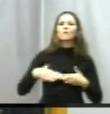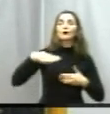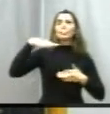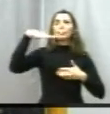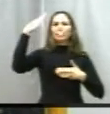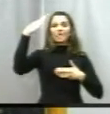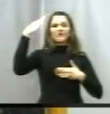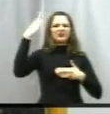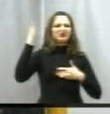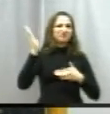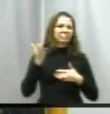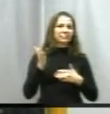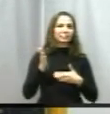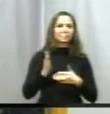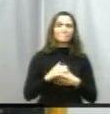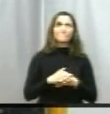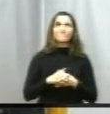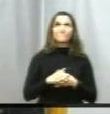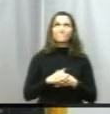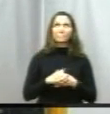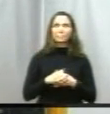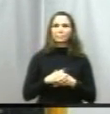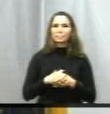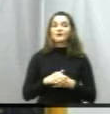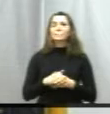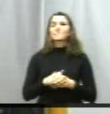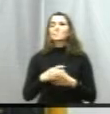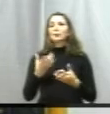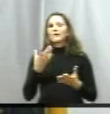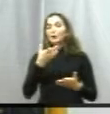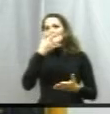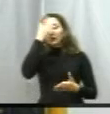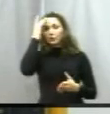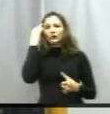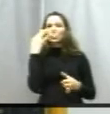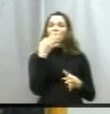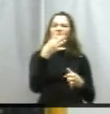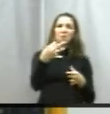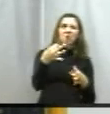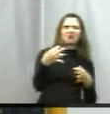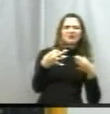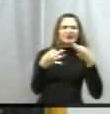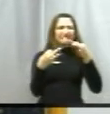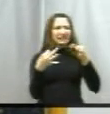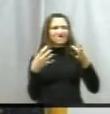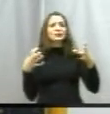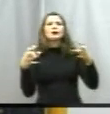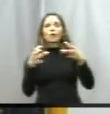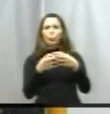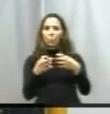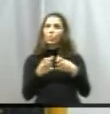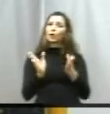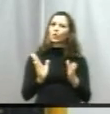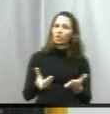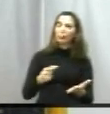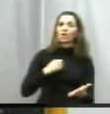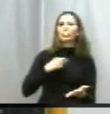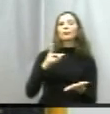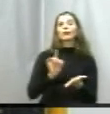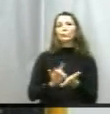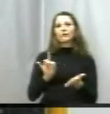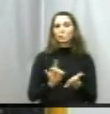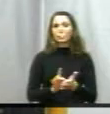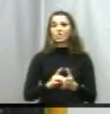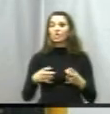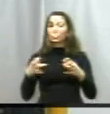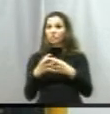superada. A senhora tem direito. Que é de quem propôs ou não propôs. Tem um grupo efetivamente instalado hoje e